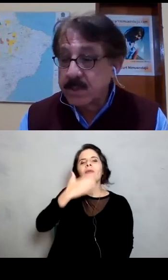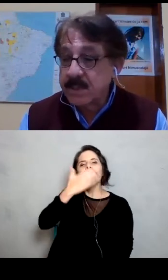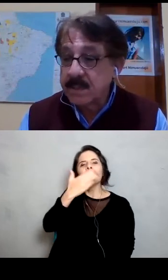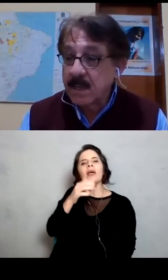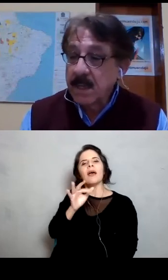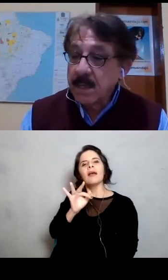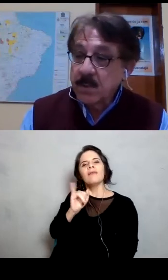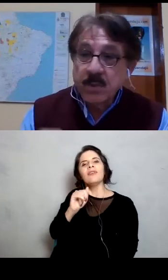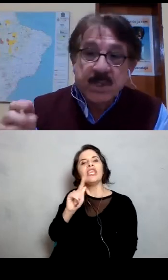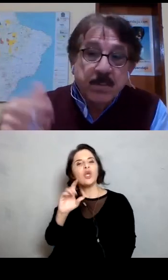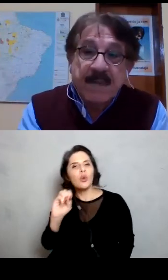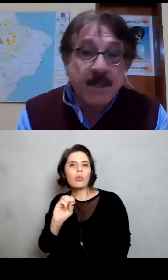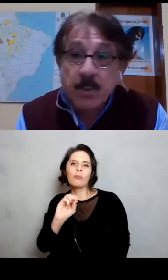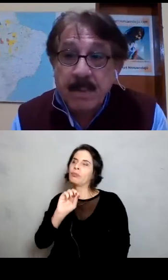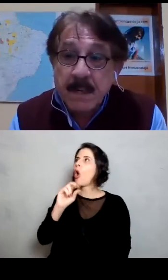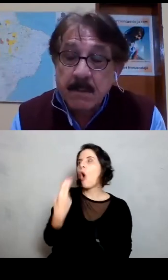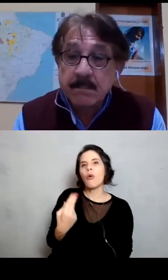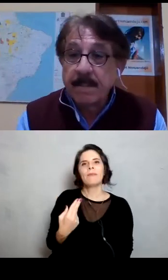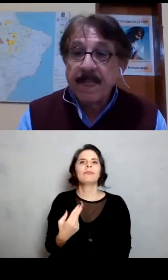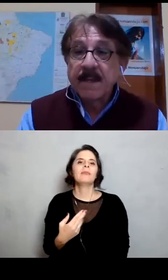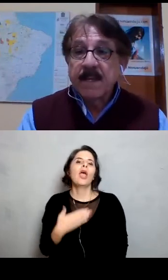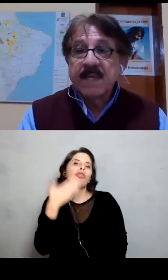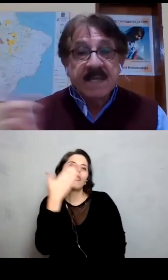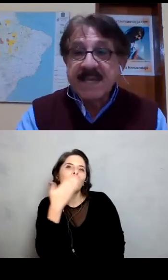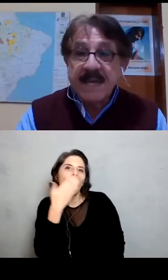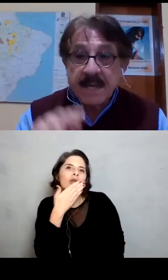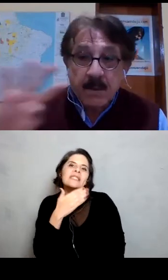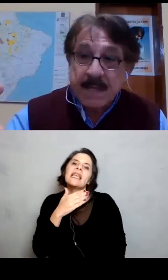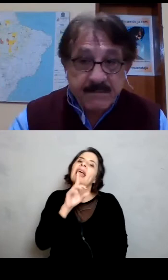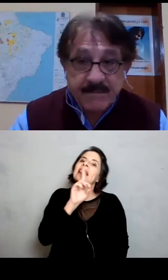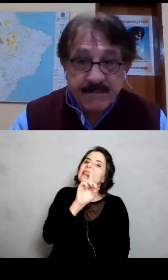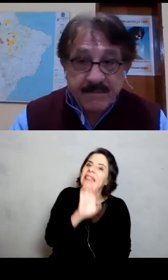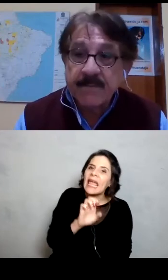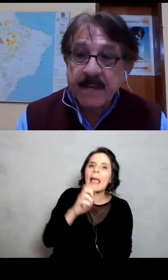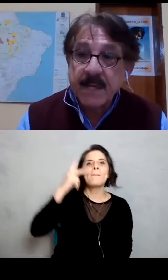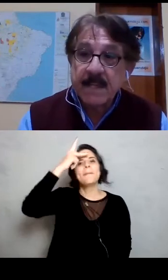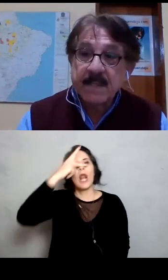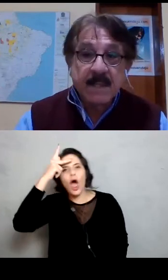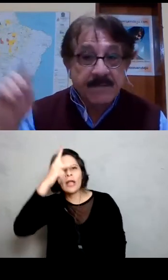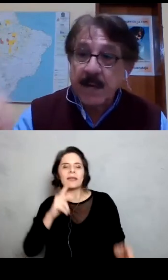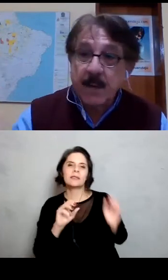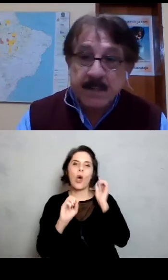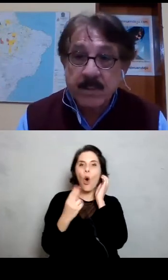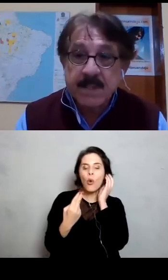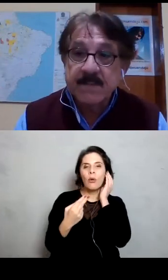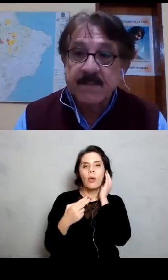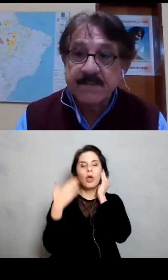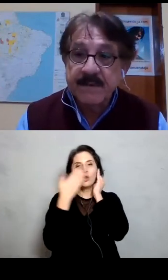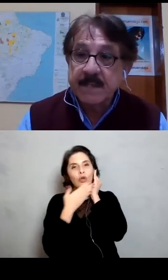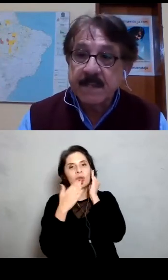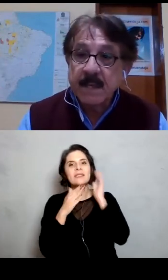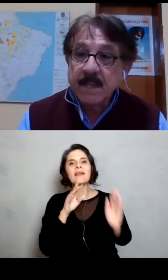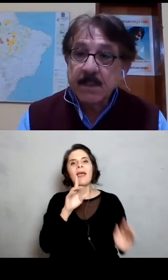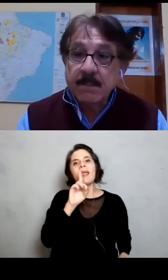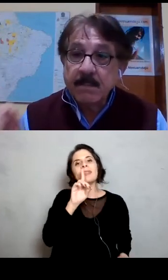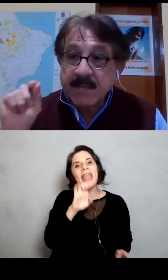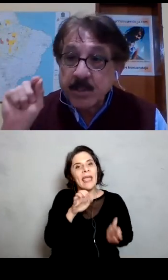fabricar doces, doce de passar no pão. Esse de, em 4 frases que eu falei, significa 4 coisas